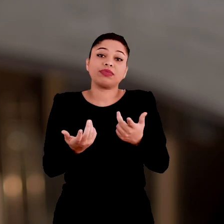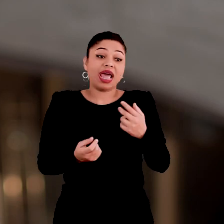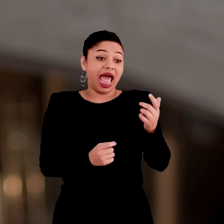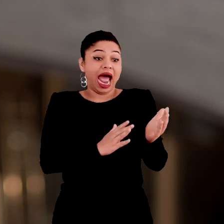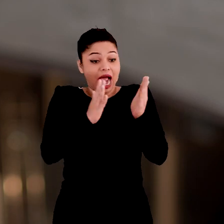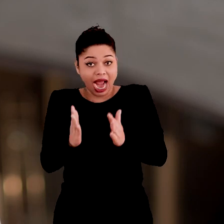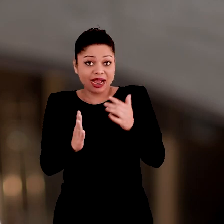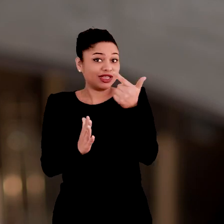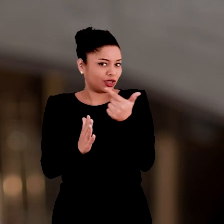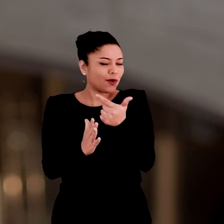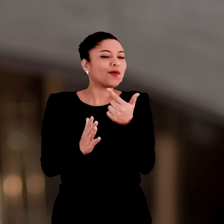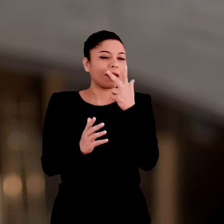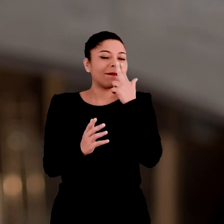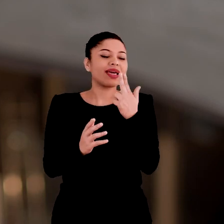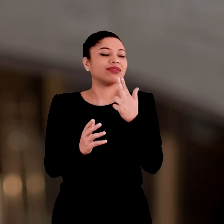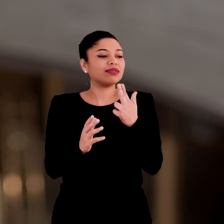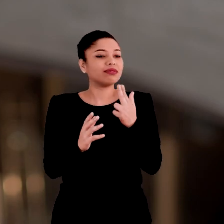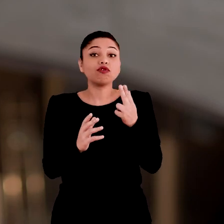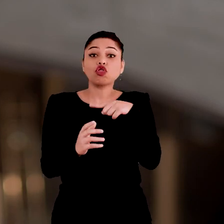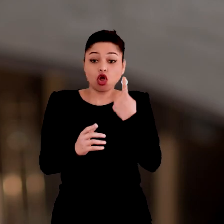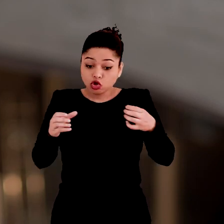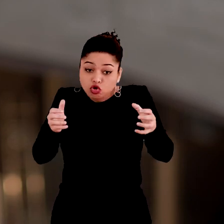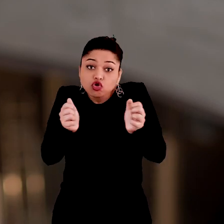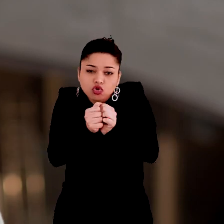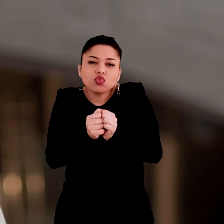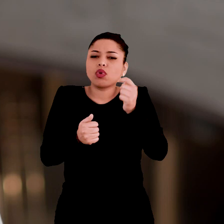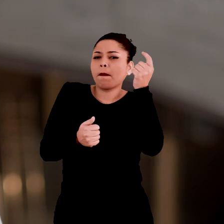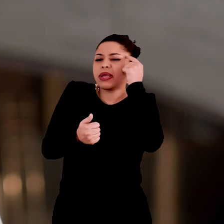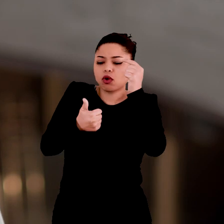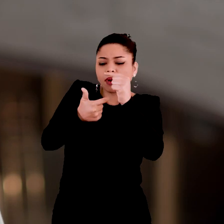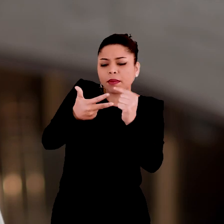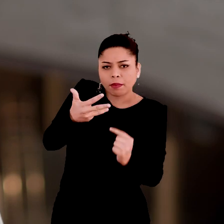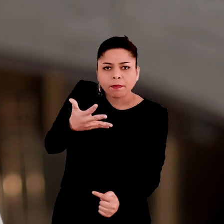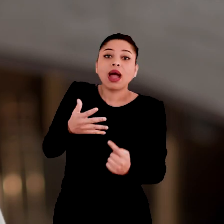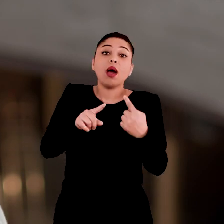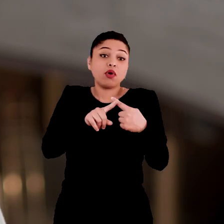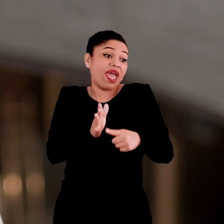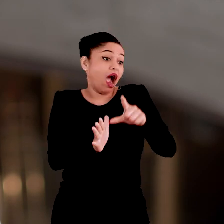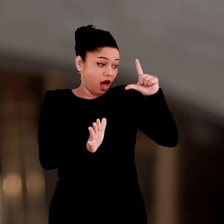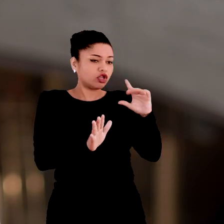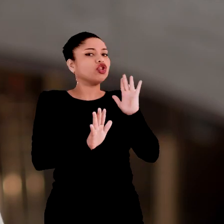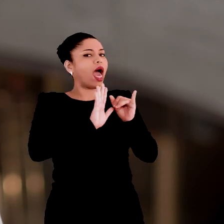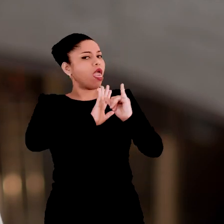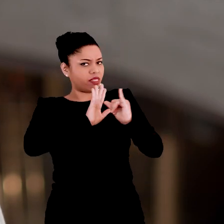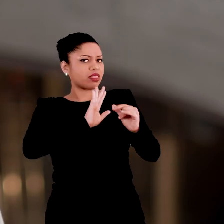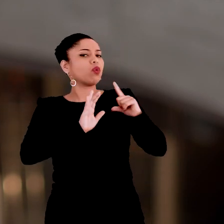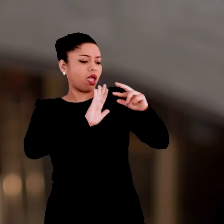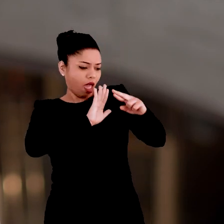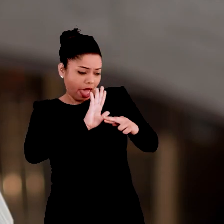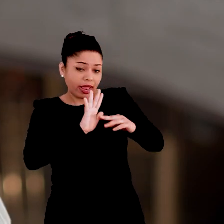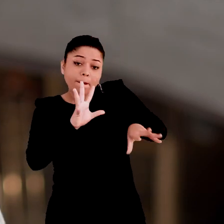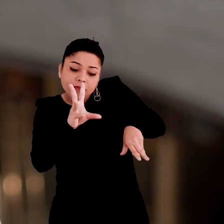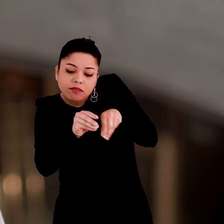pensou critérios a partir dos critérios já pré-estabelecidos pelo edital, tentando também imaginar projetos que pudessem